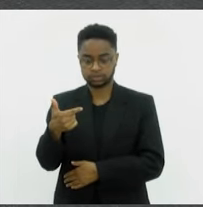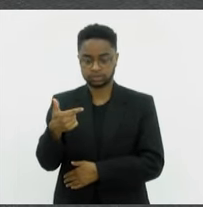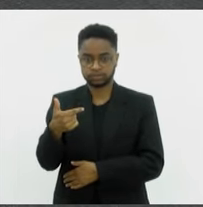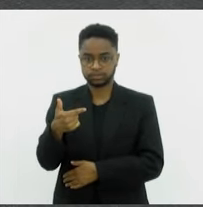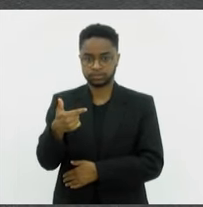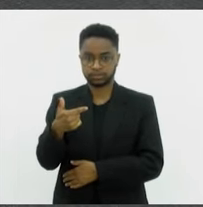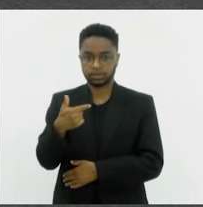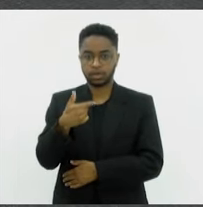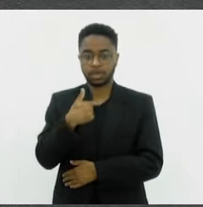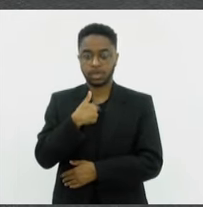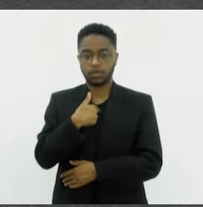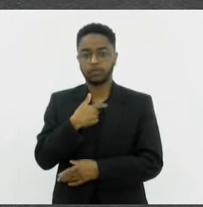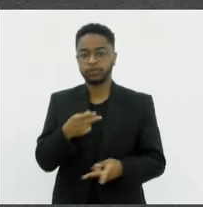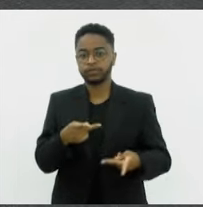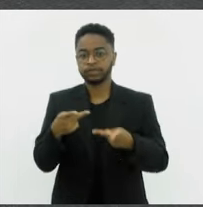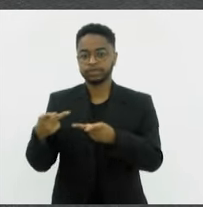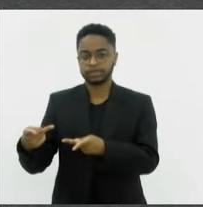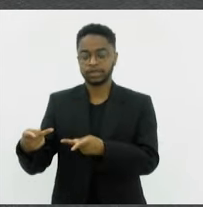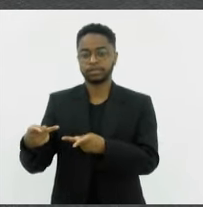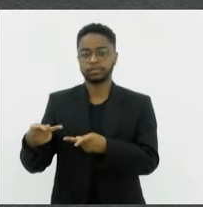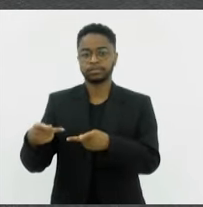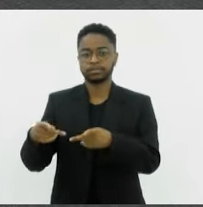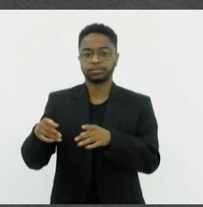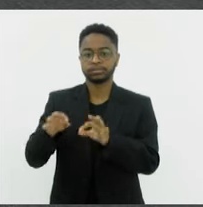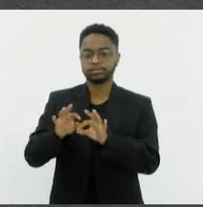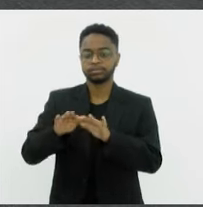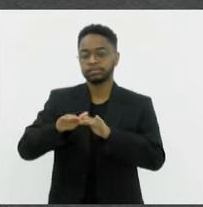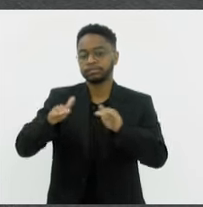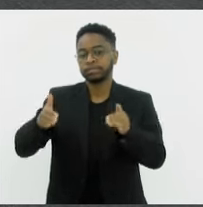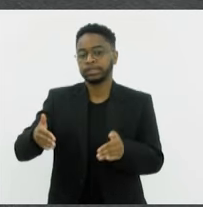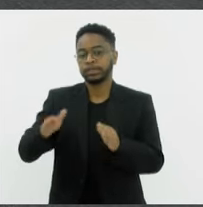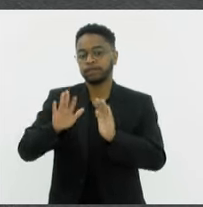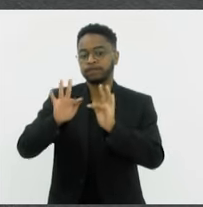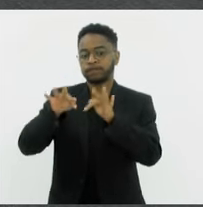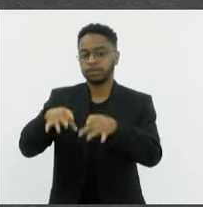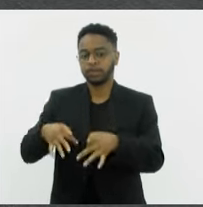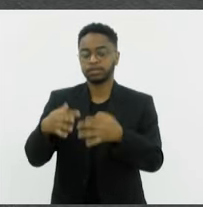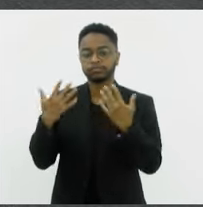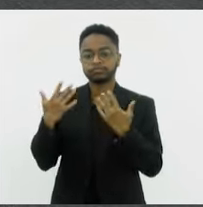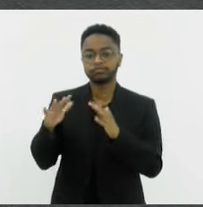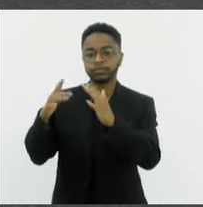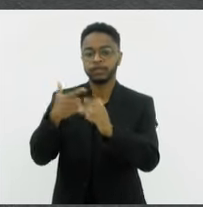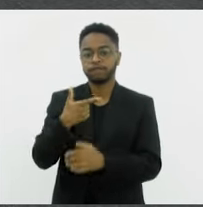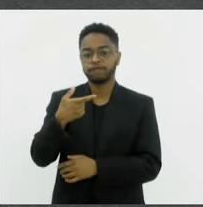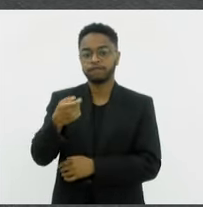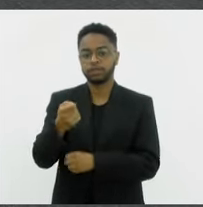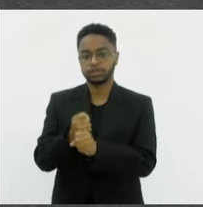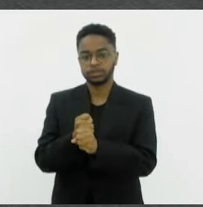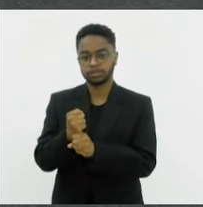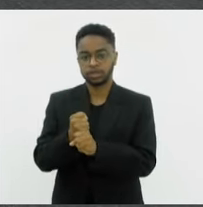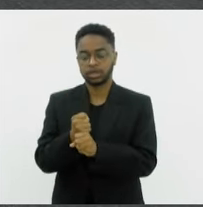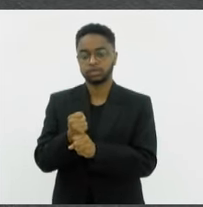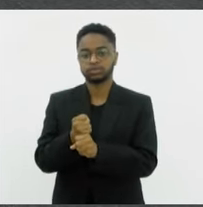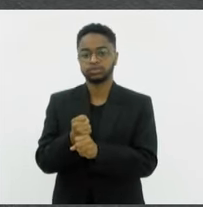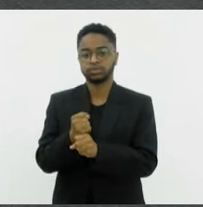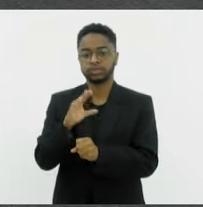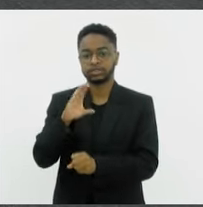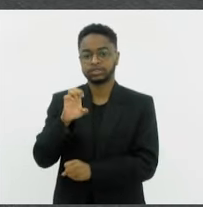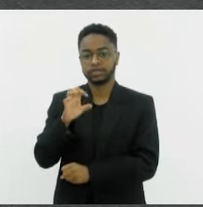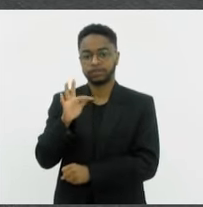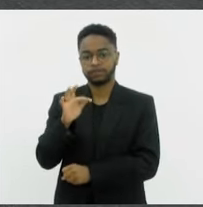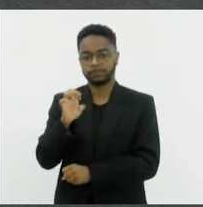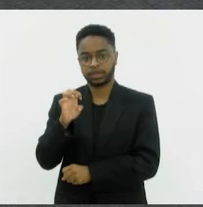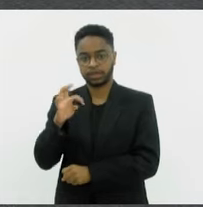estive na mesa de encerramento da semana comemorativa de 20 anos do CEFET do campus Nova Iguaçu. Aí fui